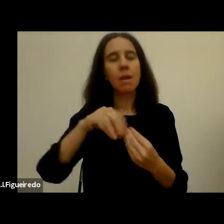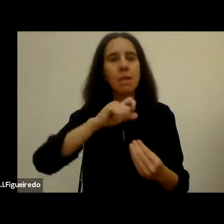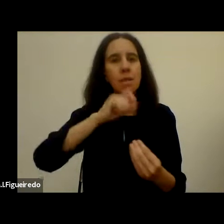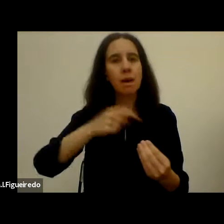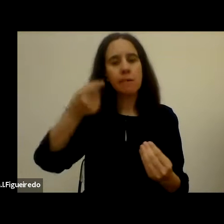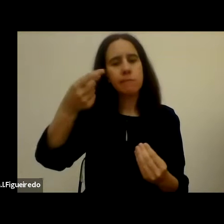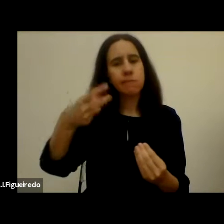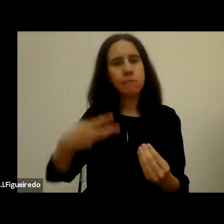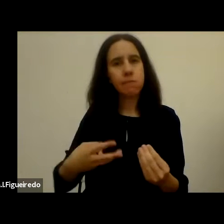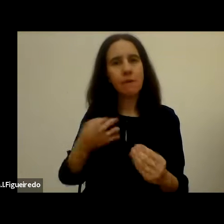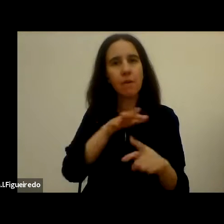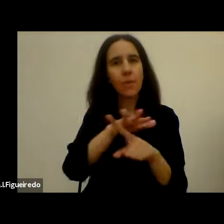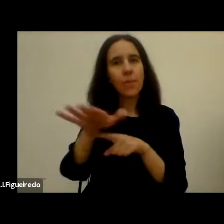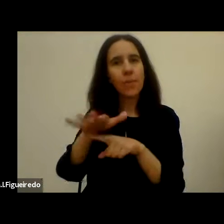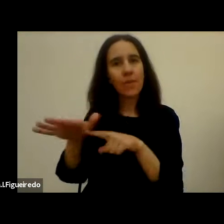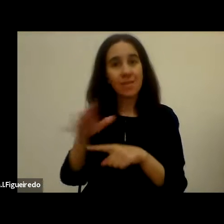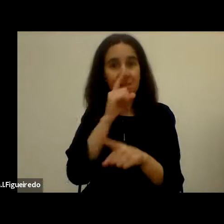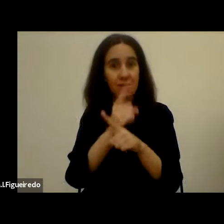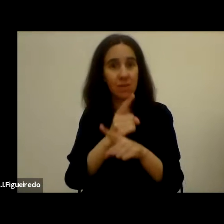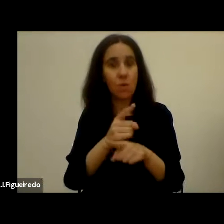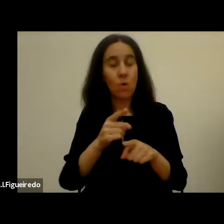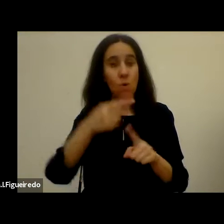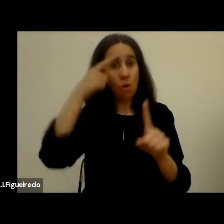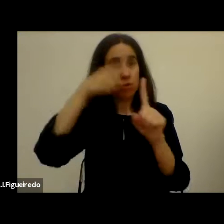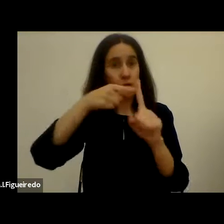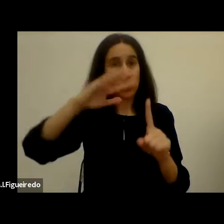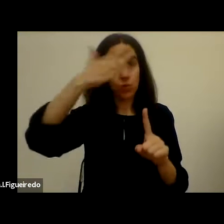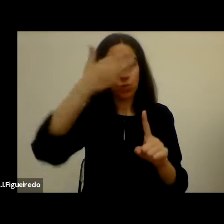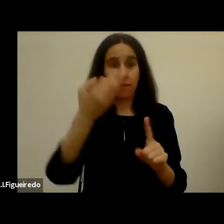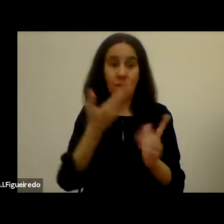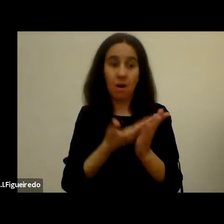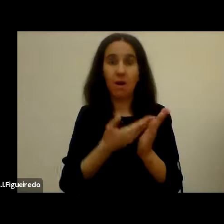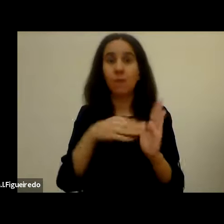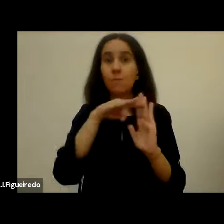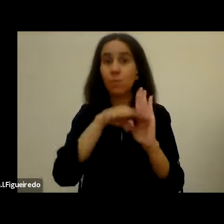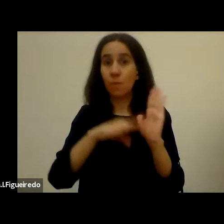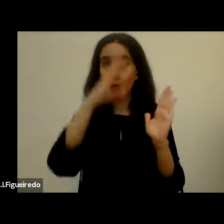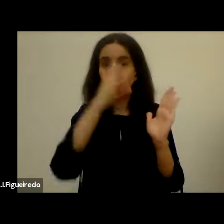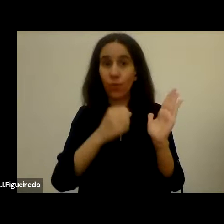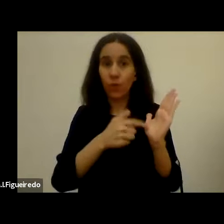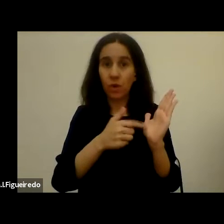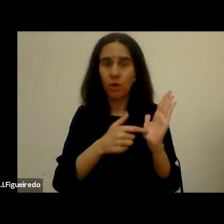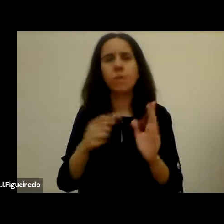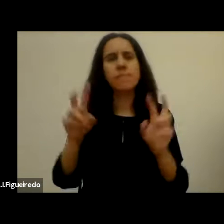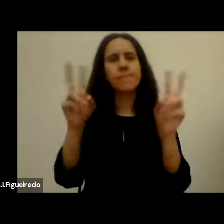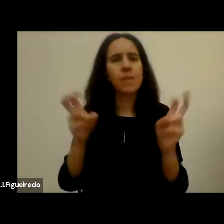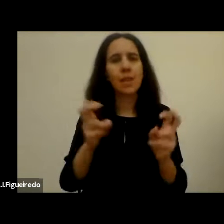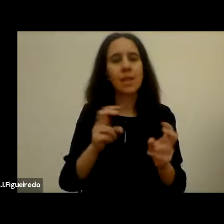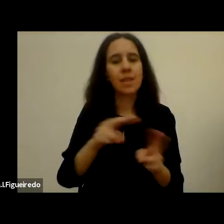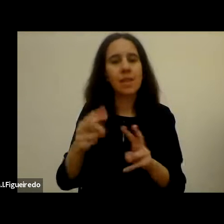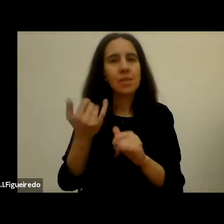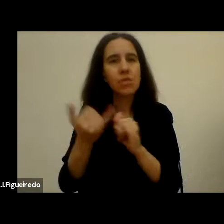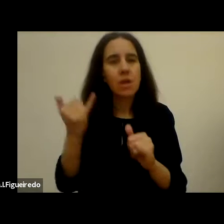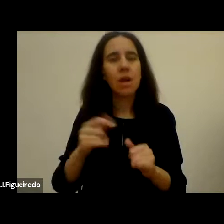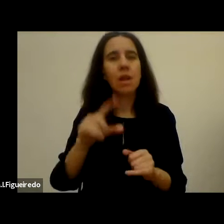conjunto de reflexos alinhados com os grandes objetivos também do programa de governo, quer ao nível da transição digital, quer ao